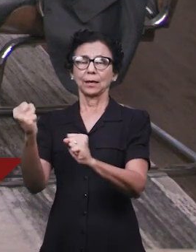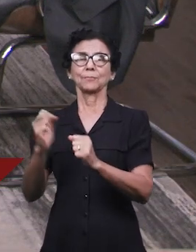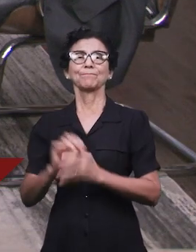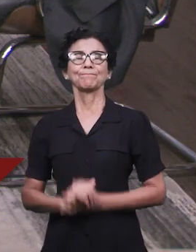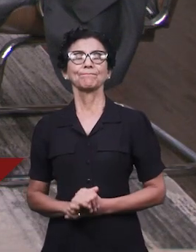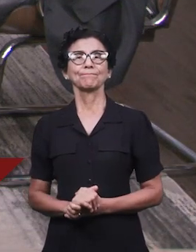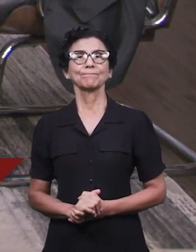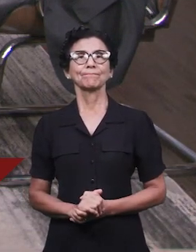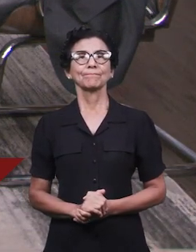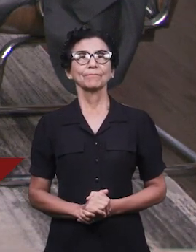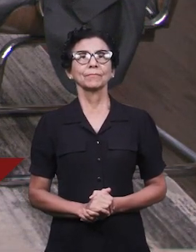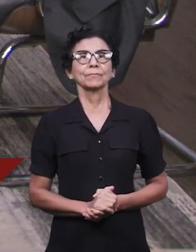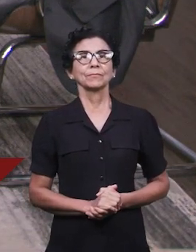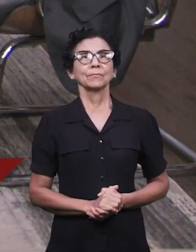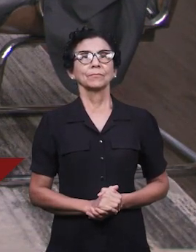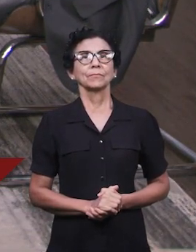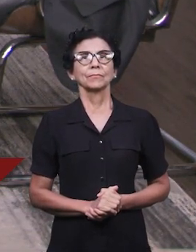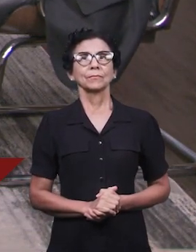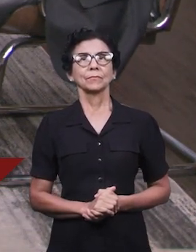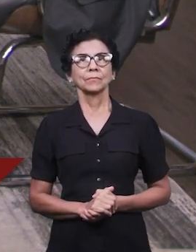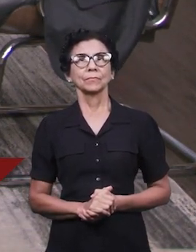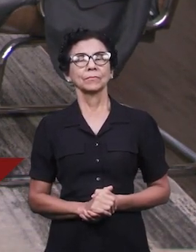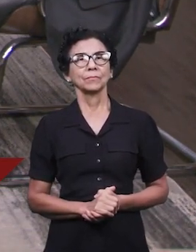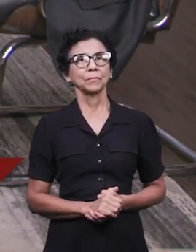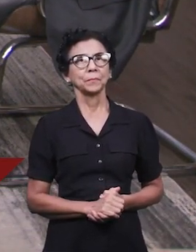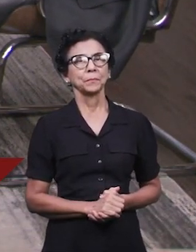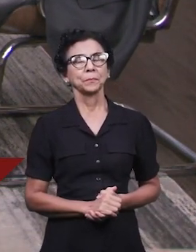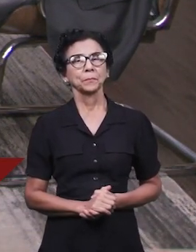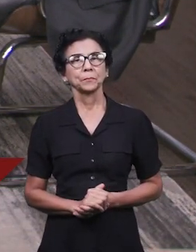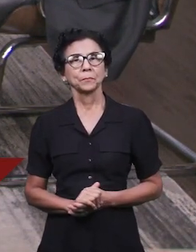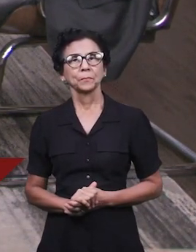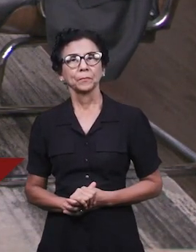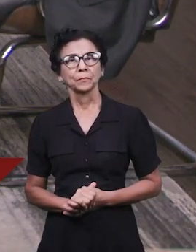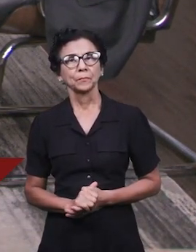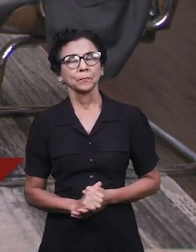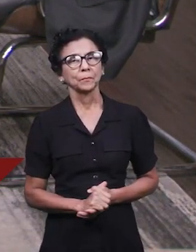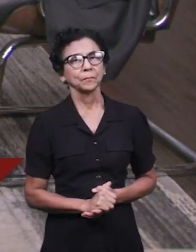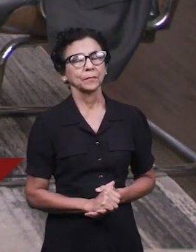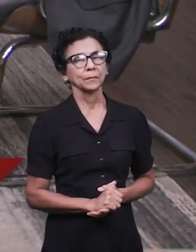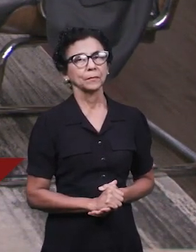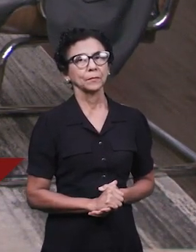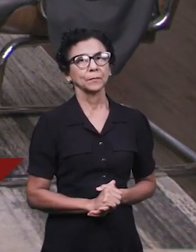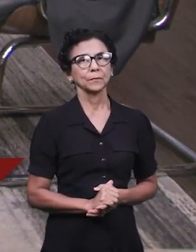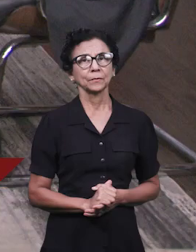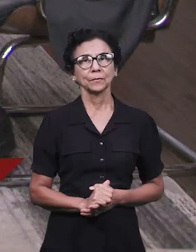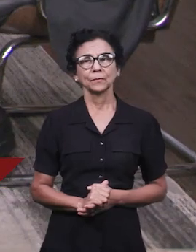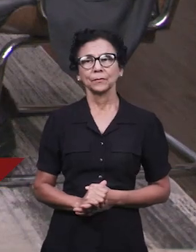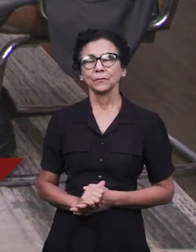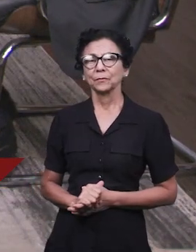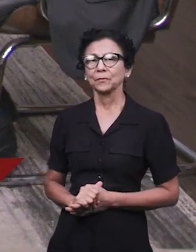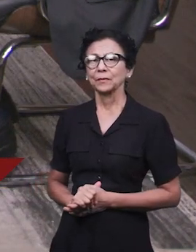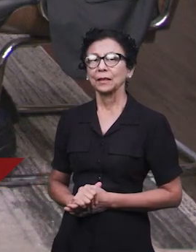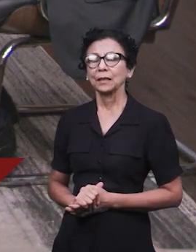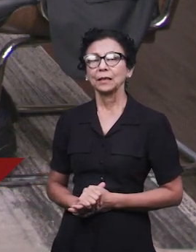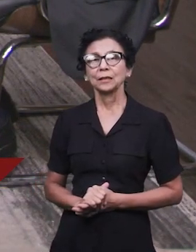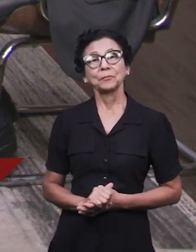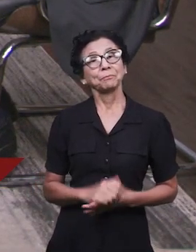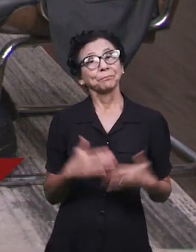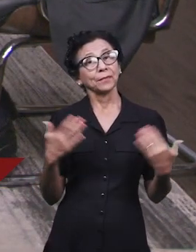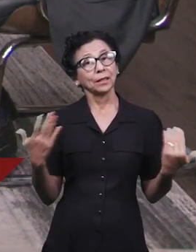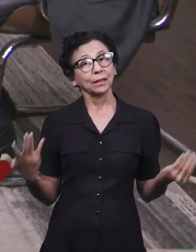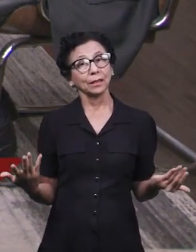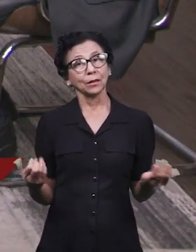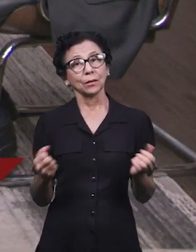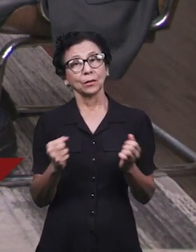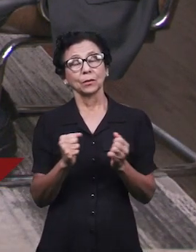de definir com uma palavra a característica principal desse livro, essa palavra é revelação. E por que